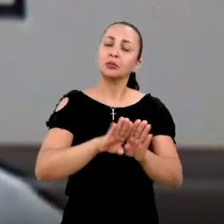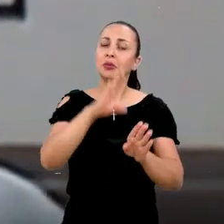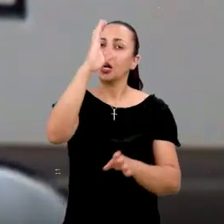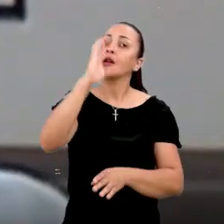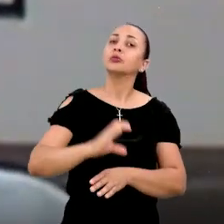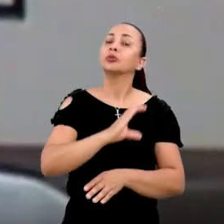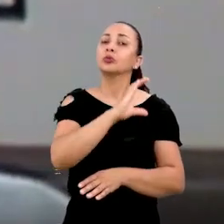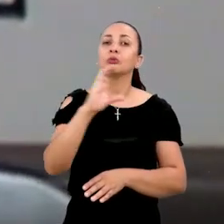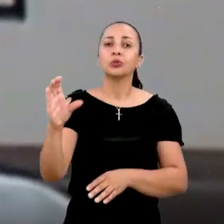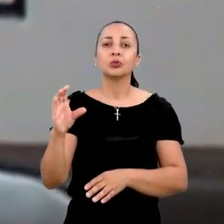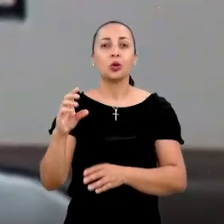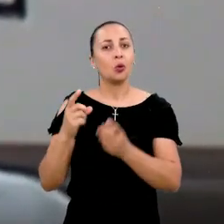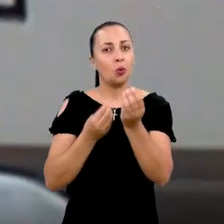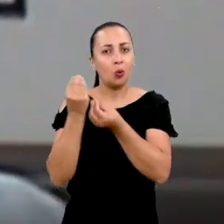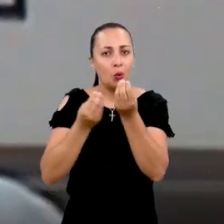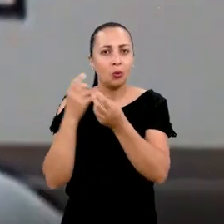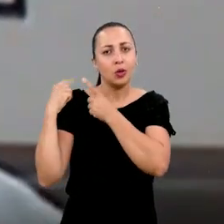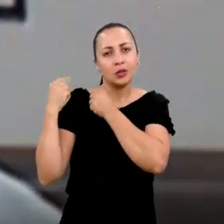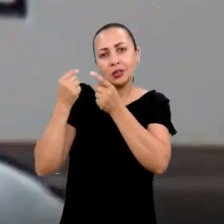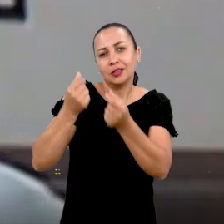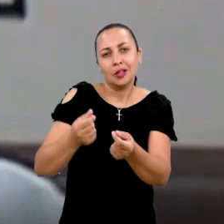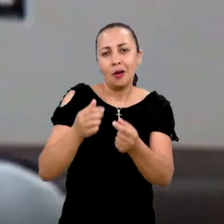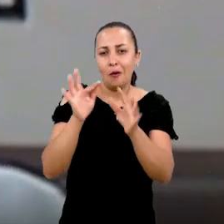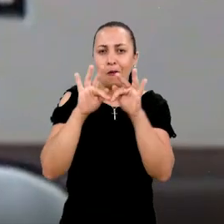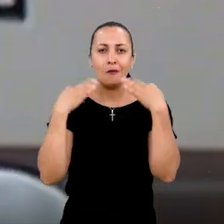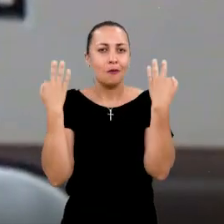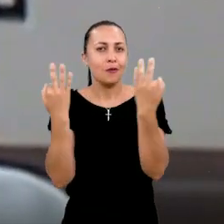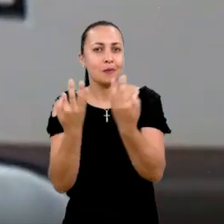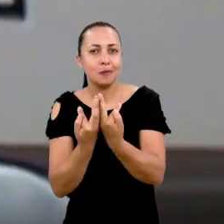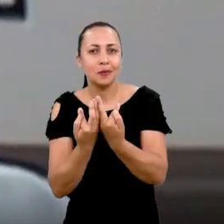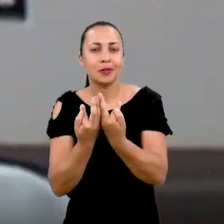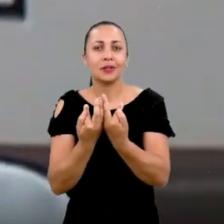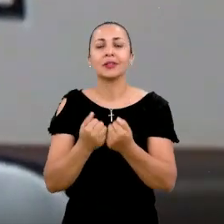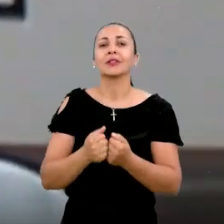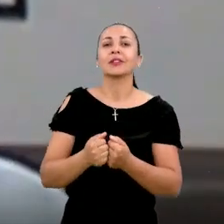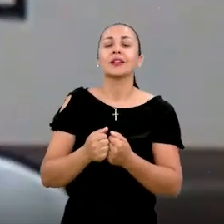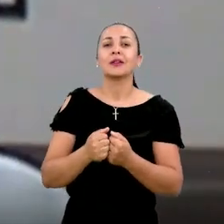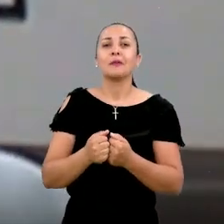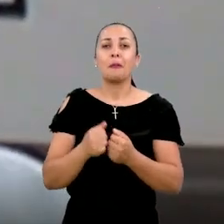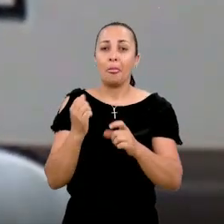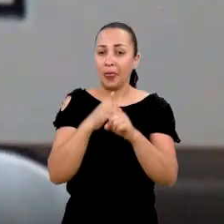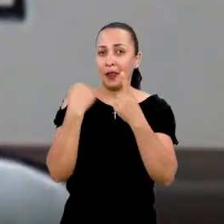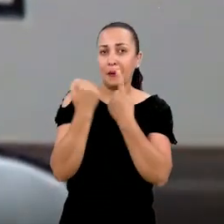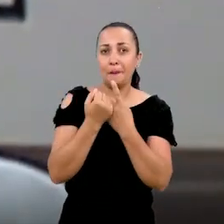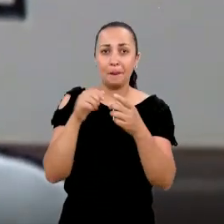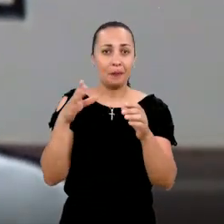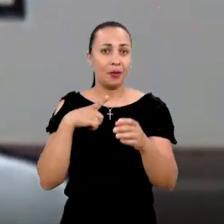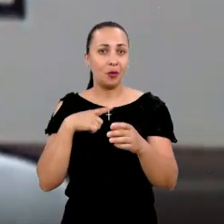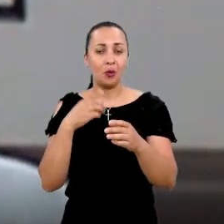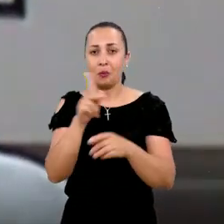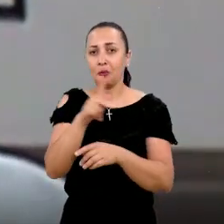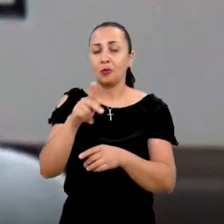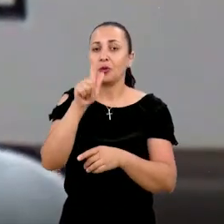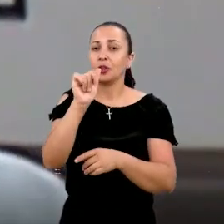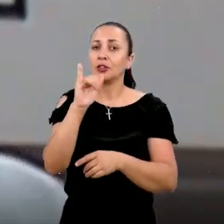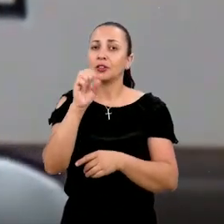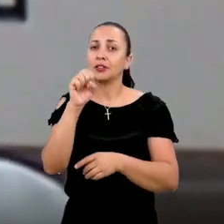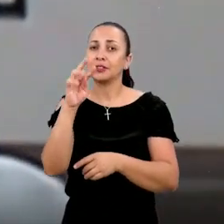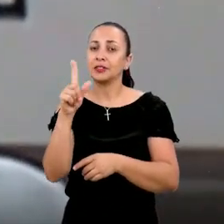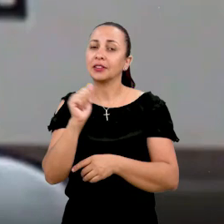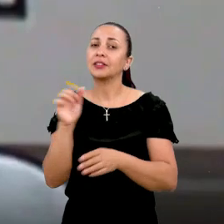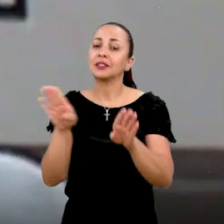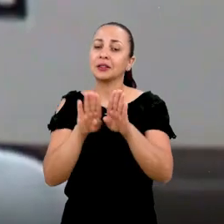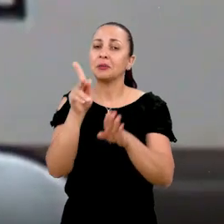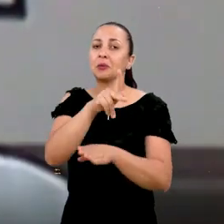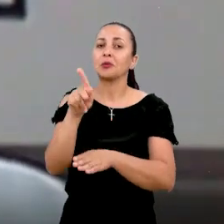ali que são católicos, como a tradição Família e Propriedade, TFP, que é estudada pela professora Gisela Zanotto e também